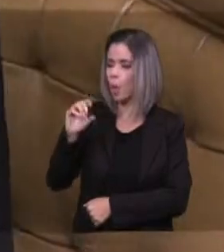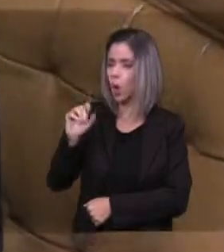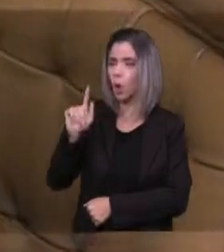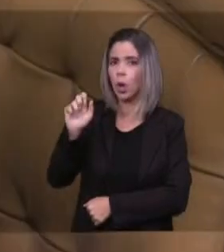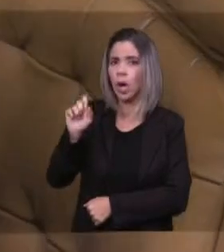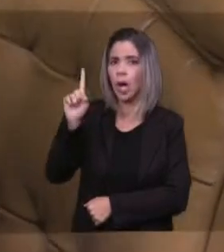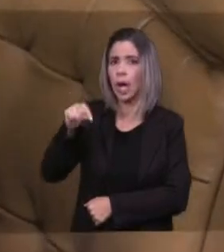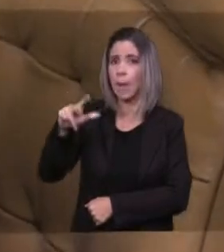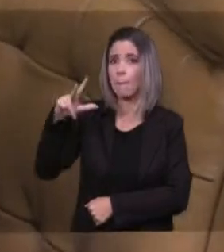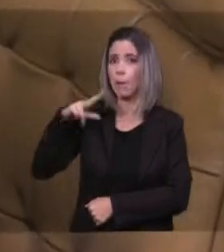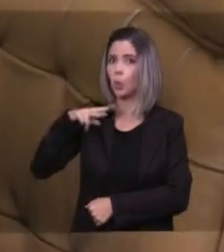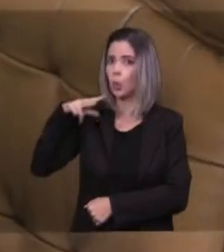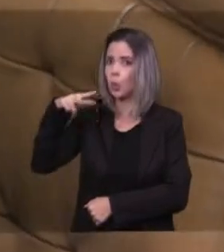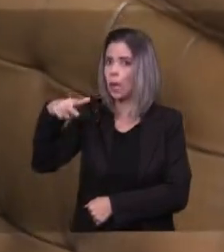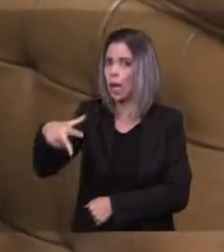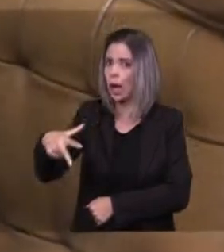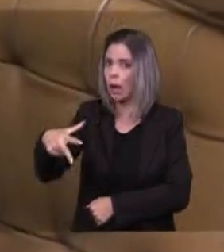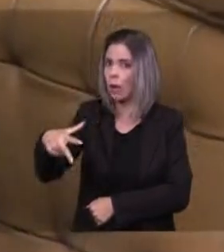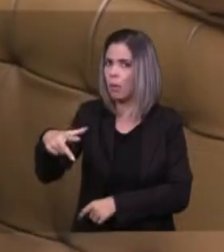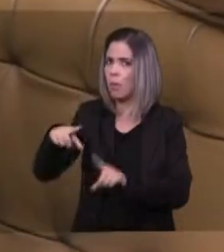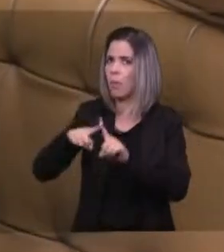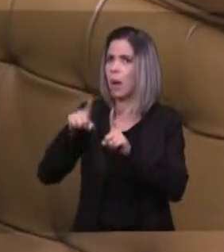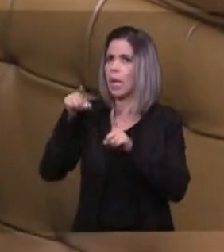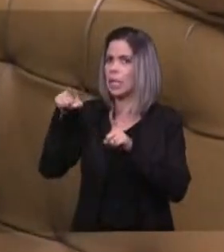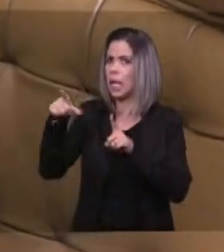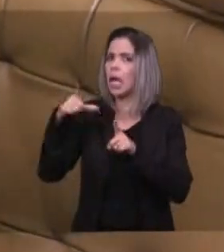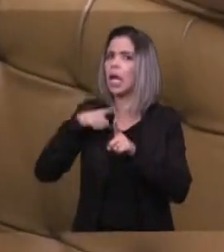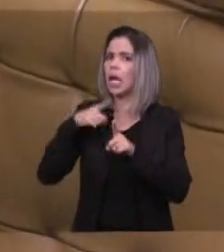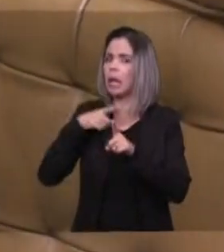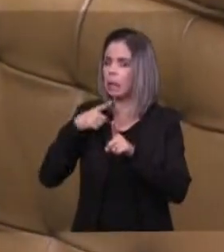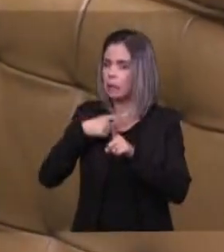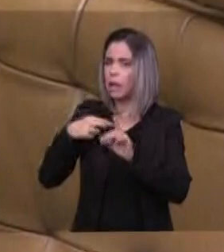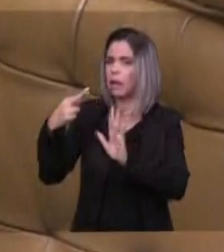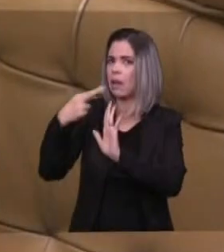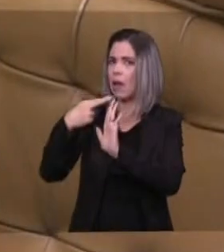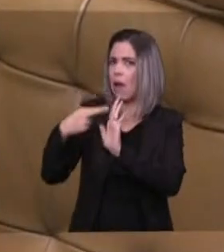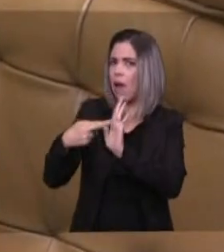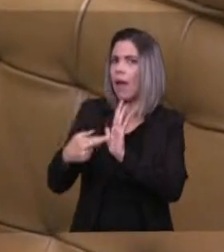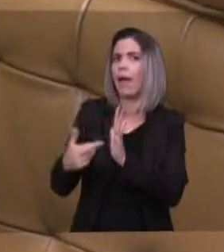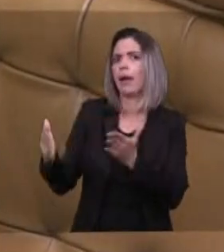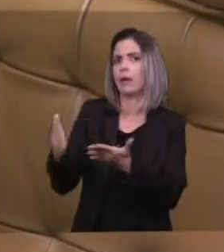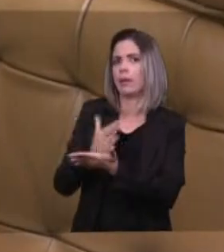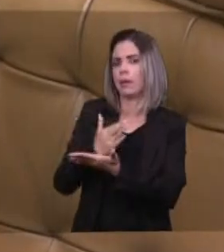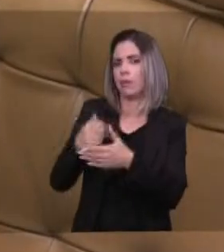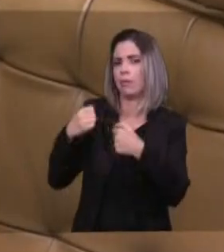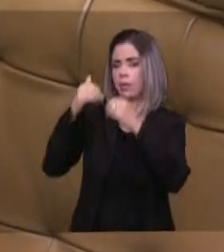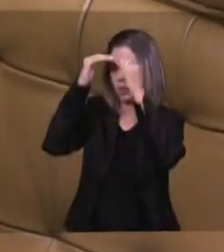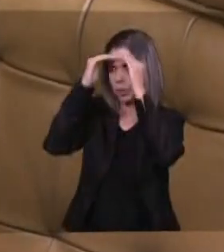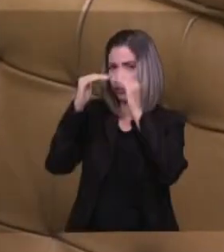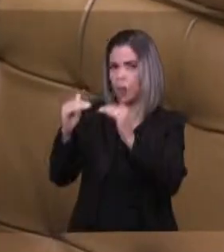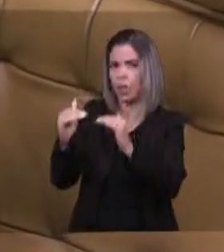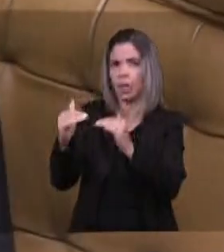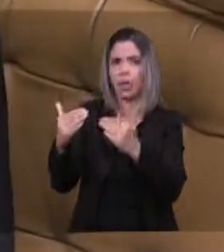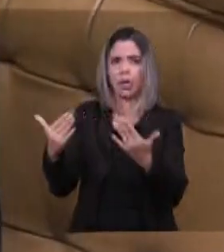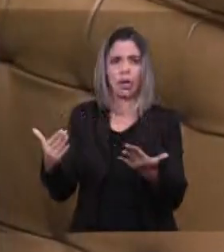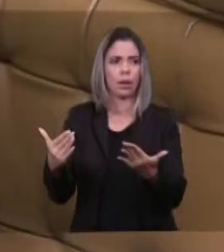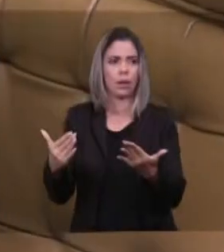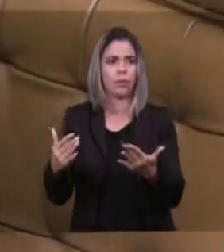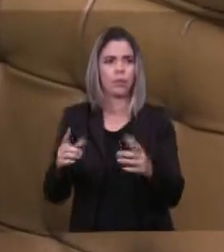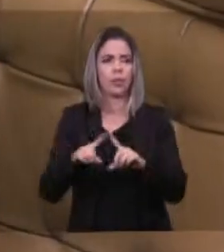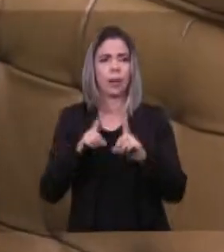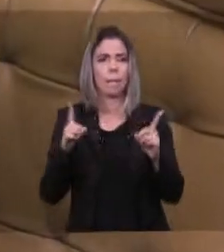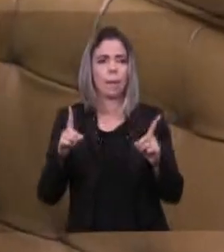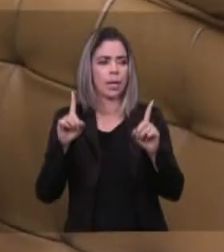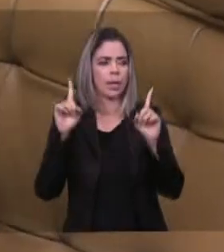Mas ela tem umas condições. Também está difícil para falar com ela, ele me disse. O plenário do STF analisa marco